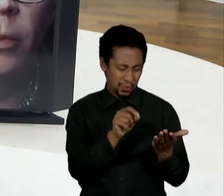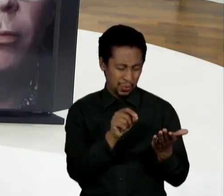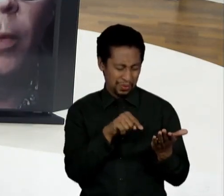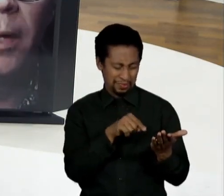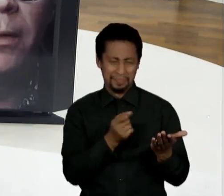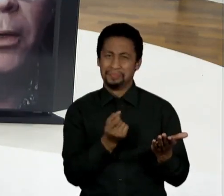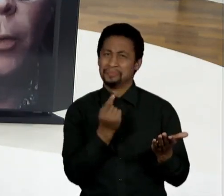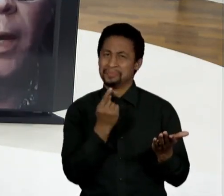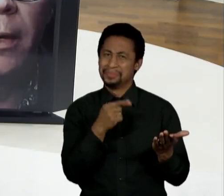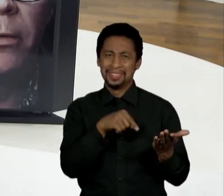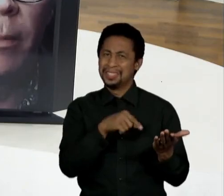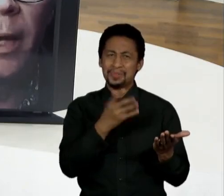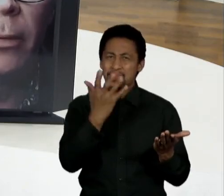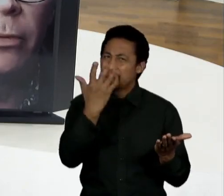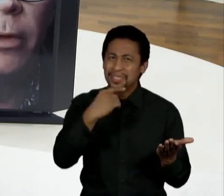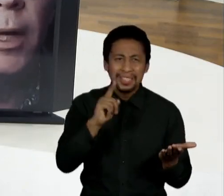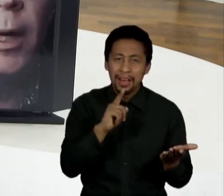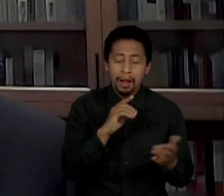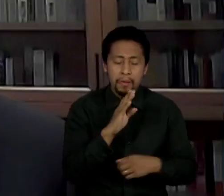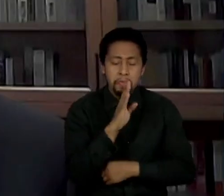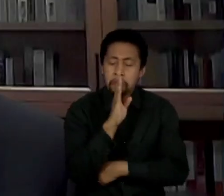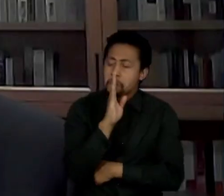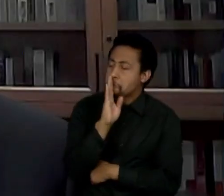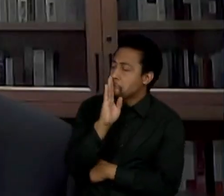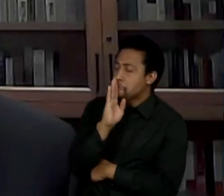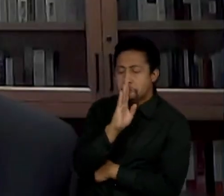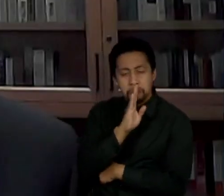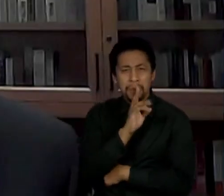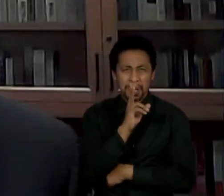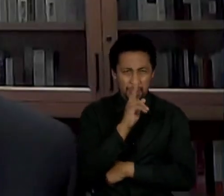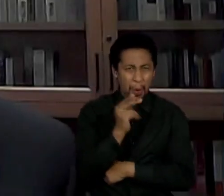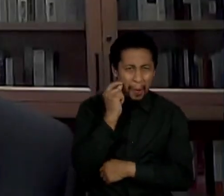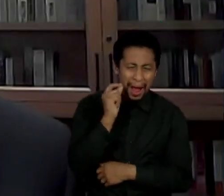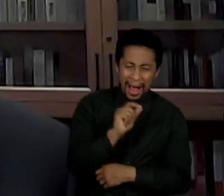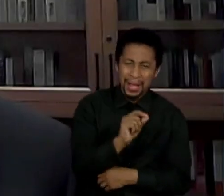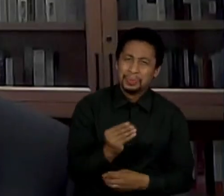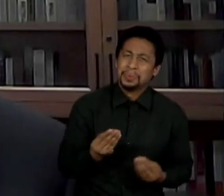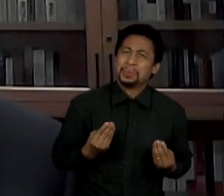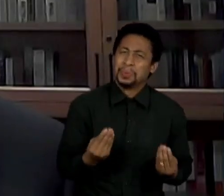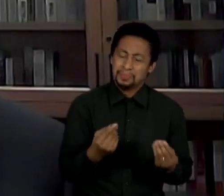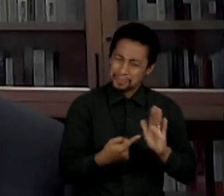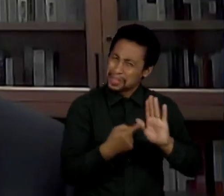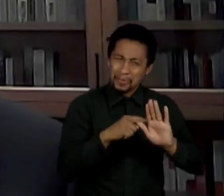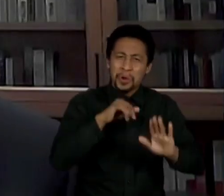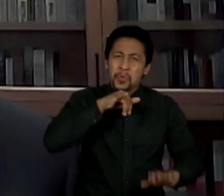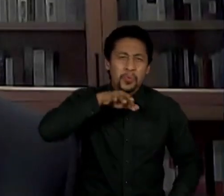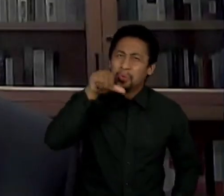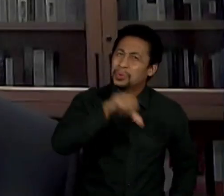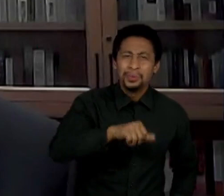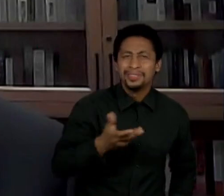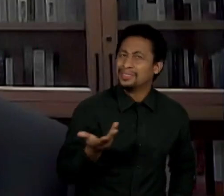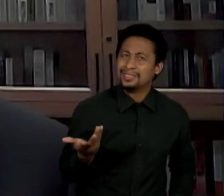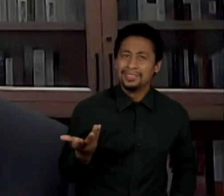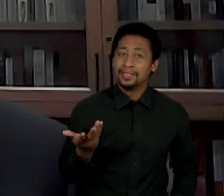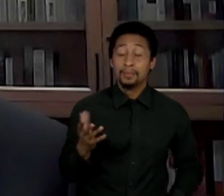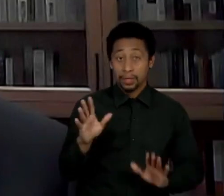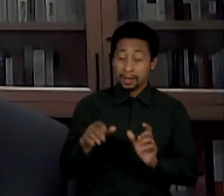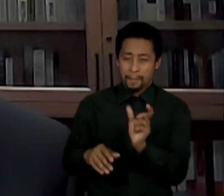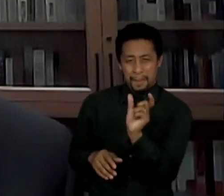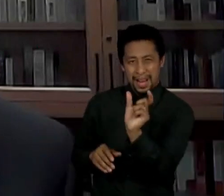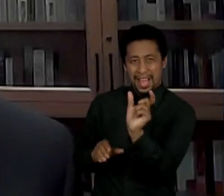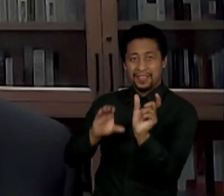de escrita would write Quiet as a Mouse. Mas a clichê tem uma grande significativa. A